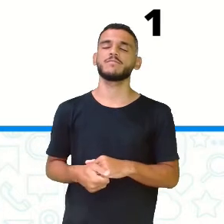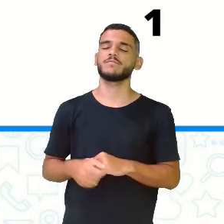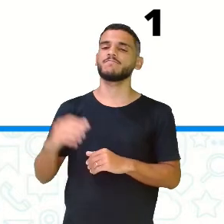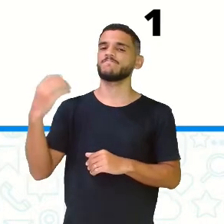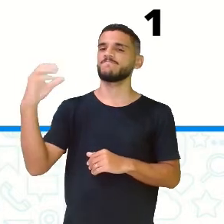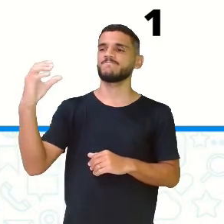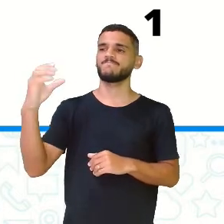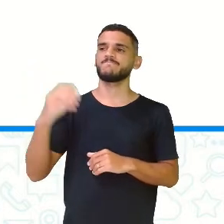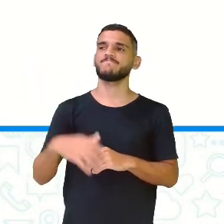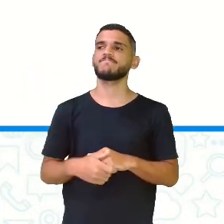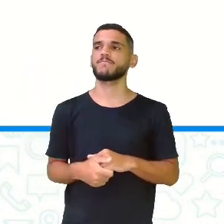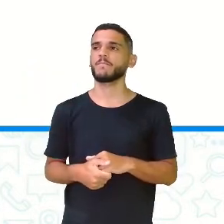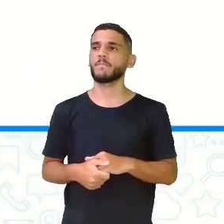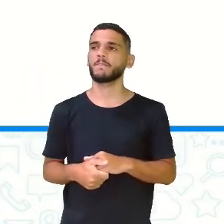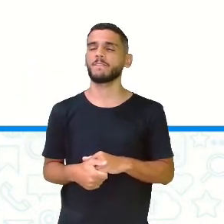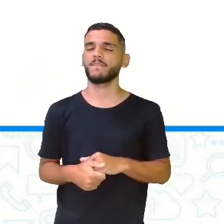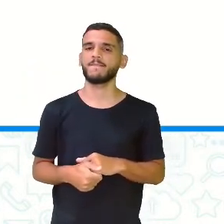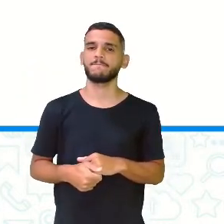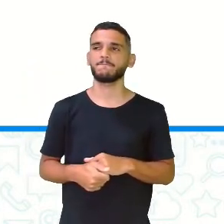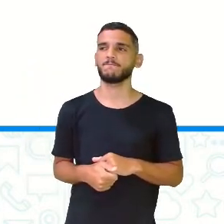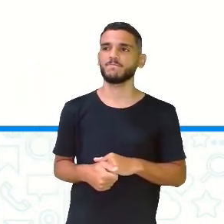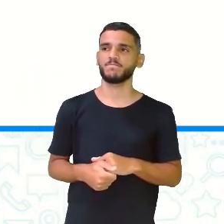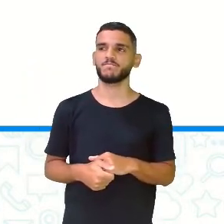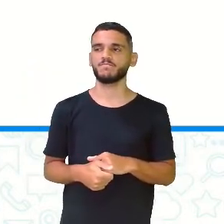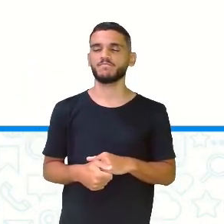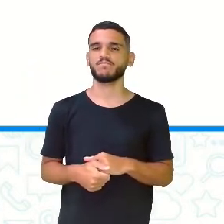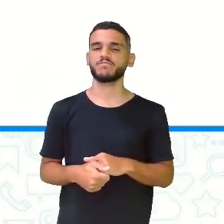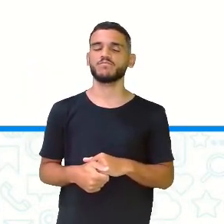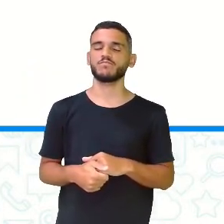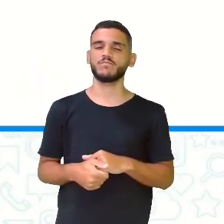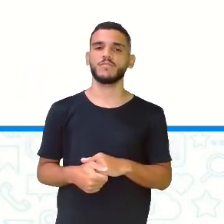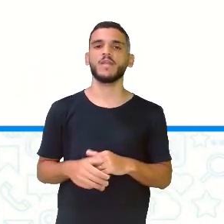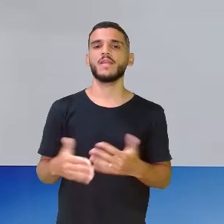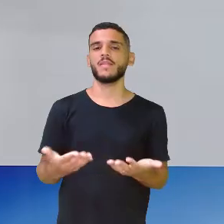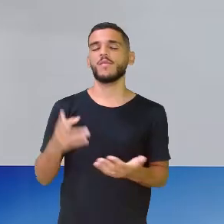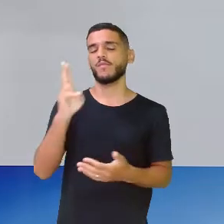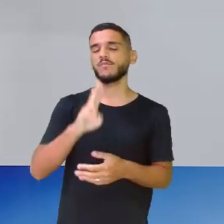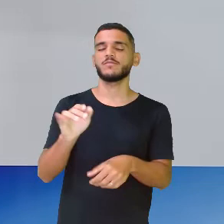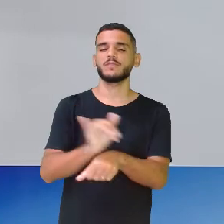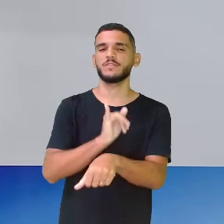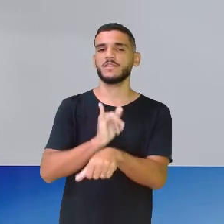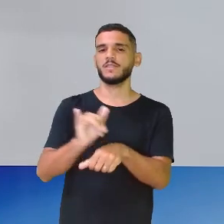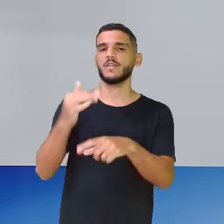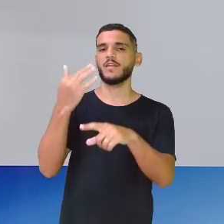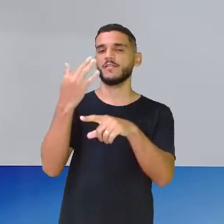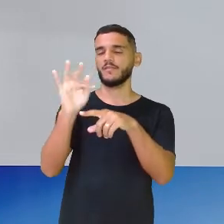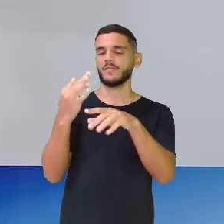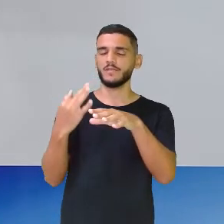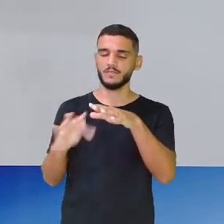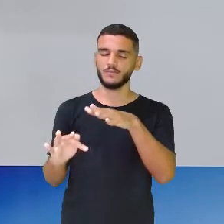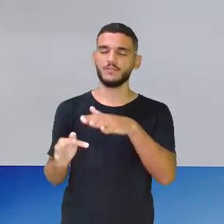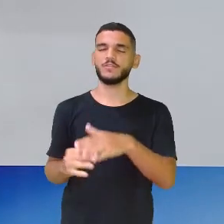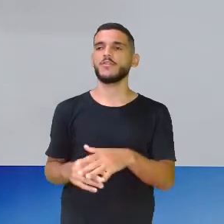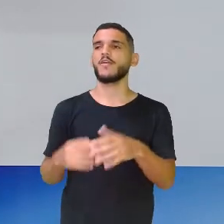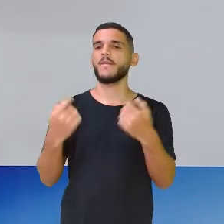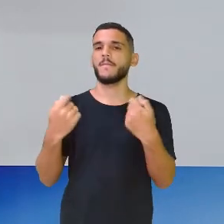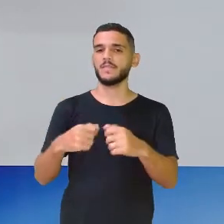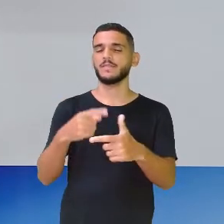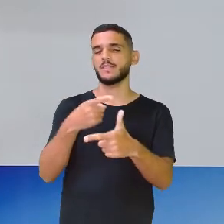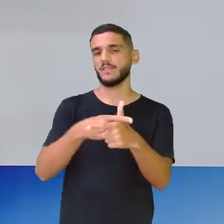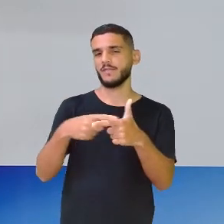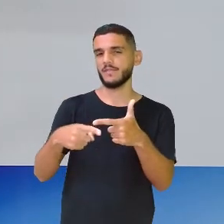vou fazer? Eu prestando atenção aqui nas frações, eu tenho que dividir em quantas partes? Em